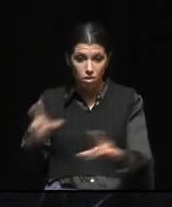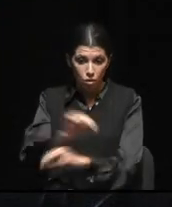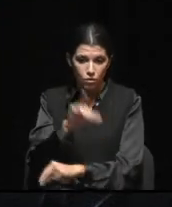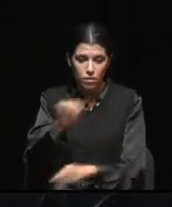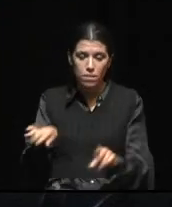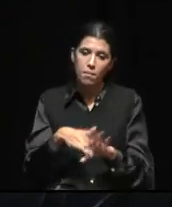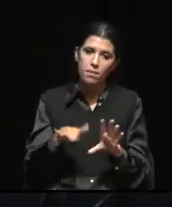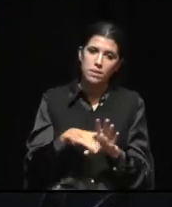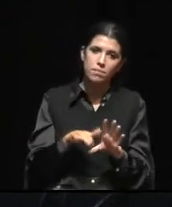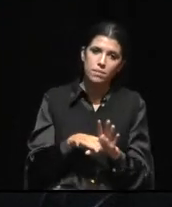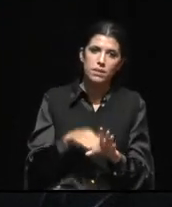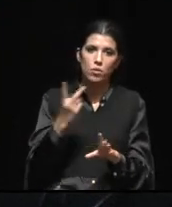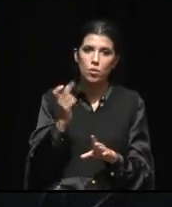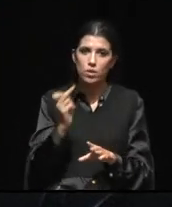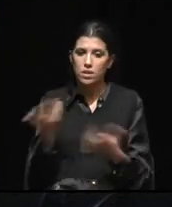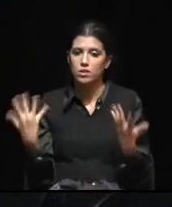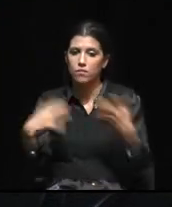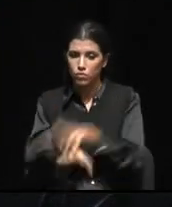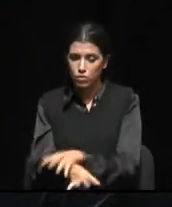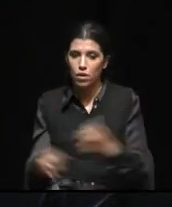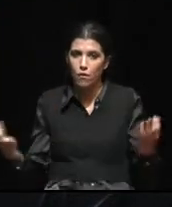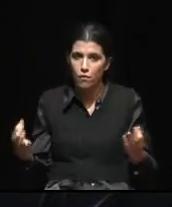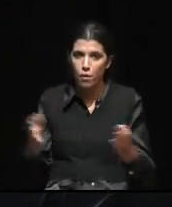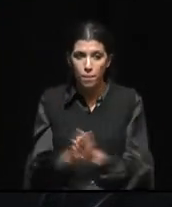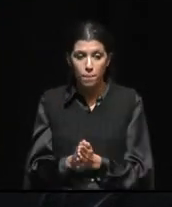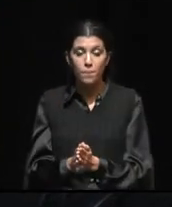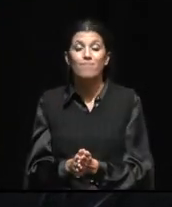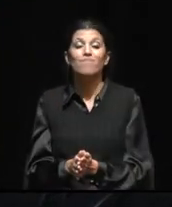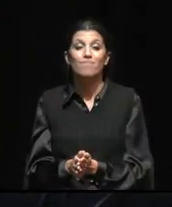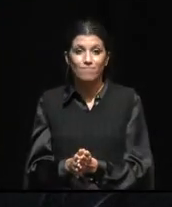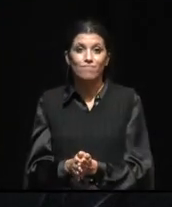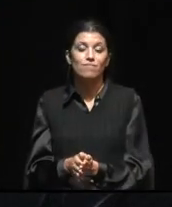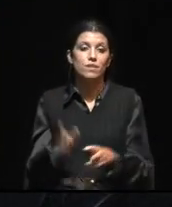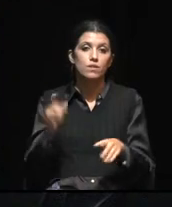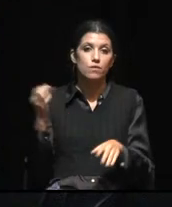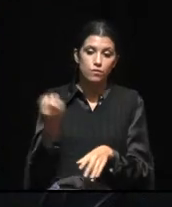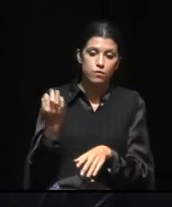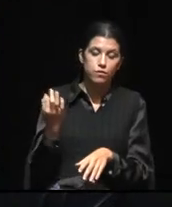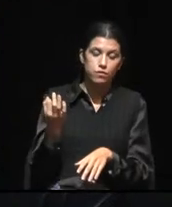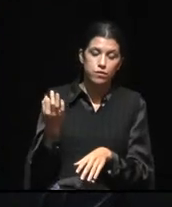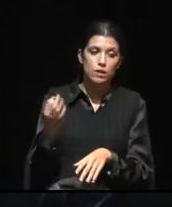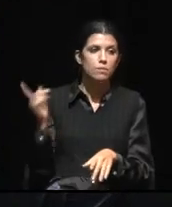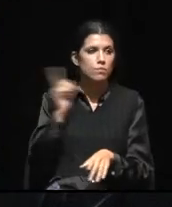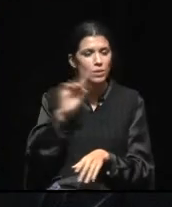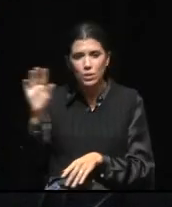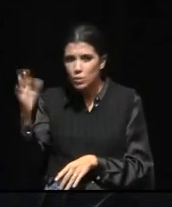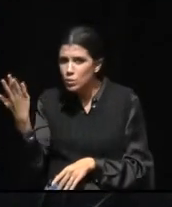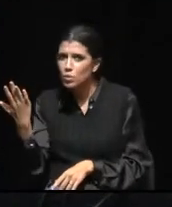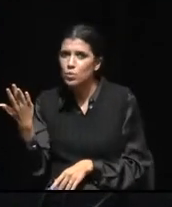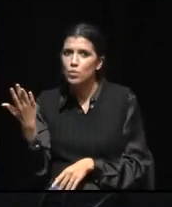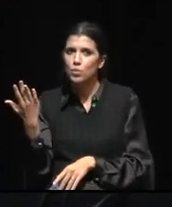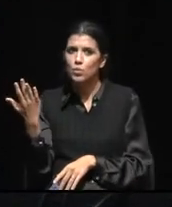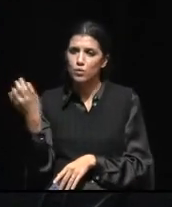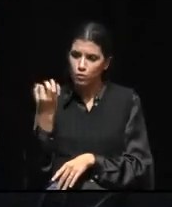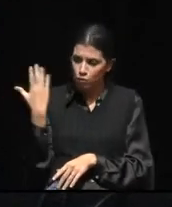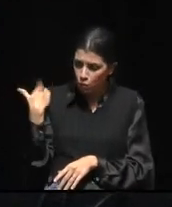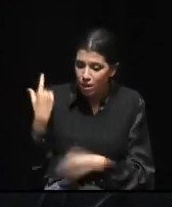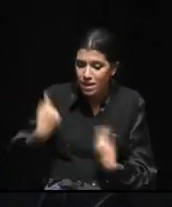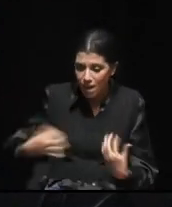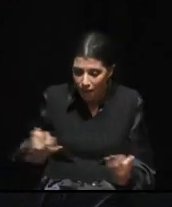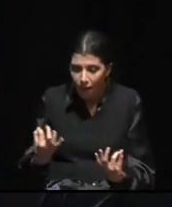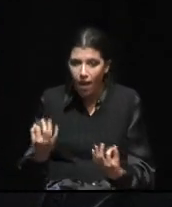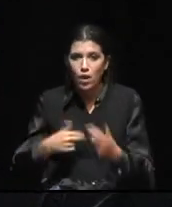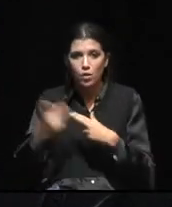também na participação nos dois anos da revolução e e foi contra e e foi fundamental para aquilo que foi e é a